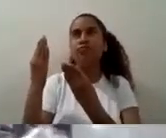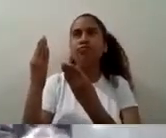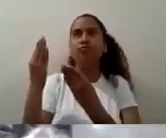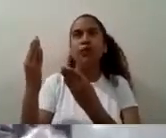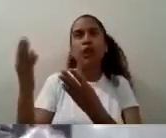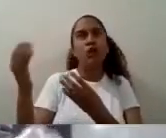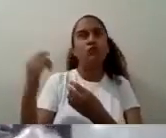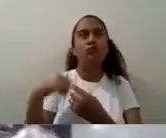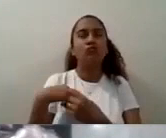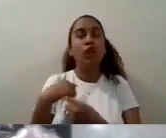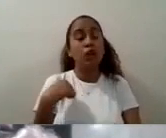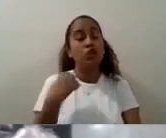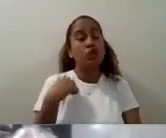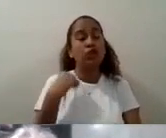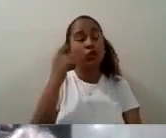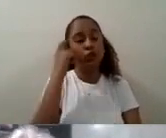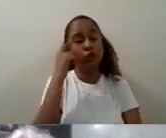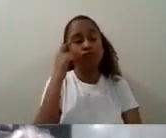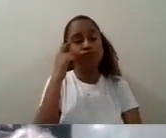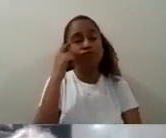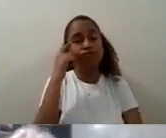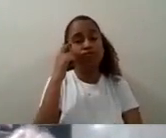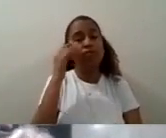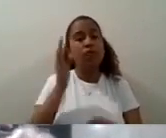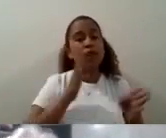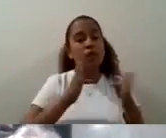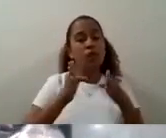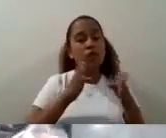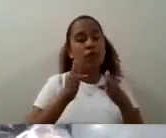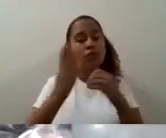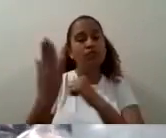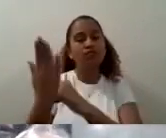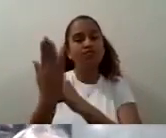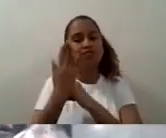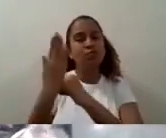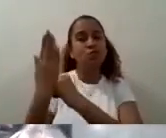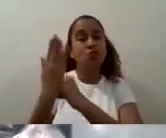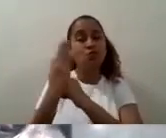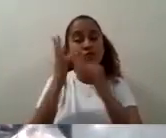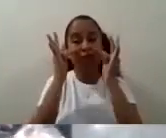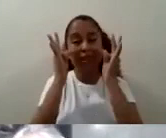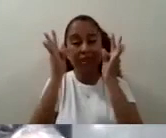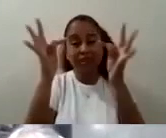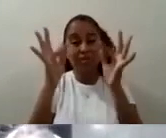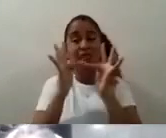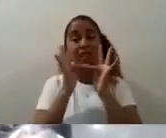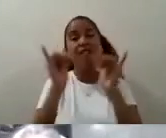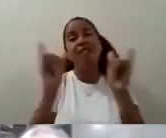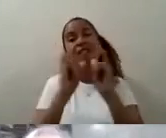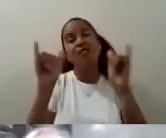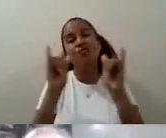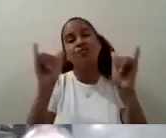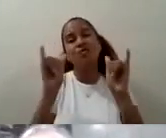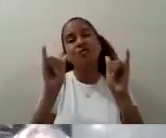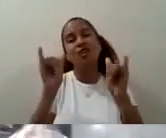autocrítica, possa ser um tempo que nos ajude a testemunhar e anunciar com a nossa própria vida,